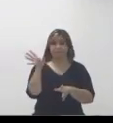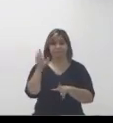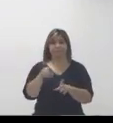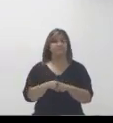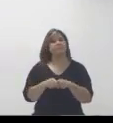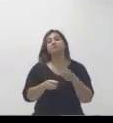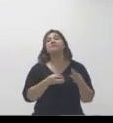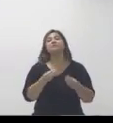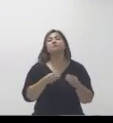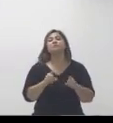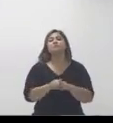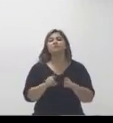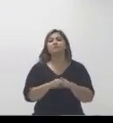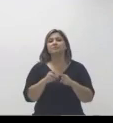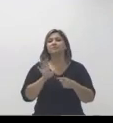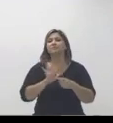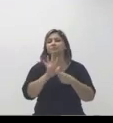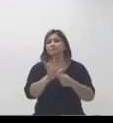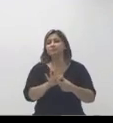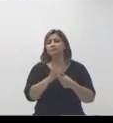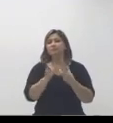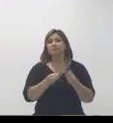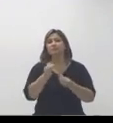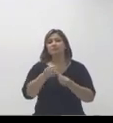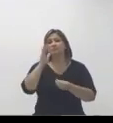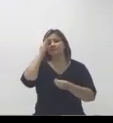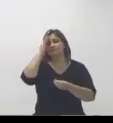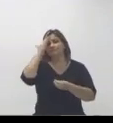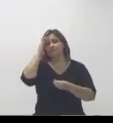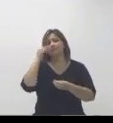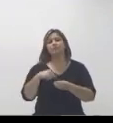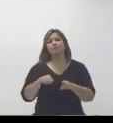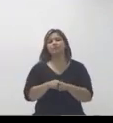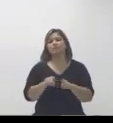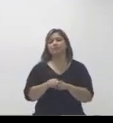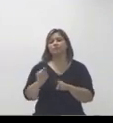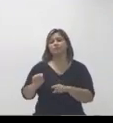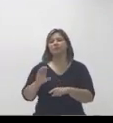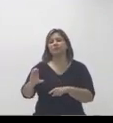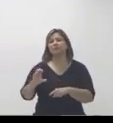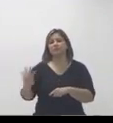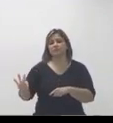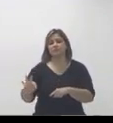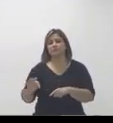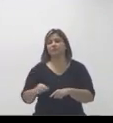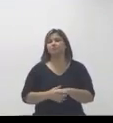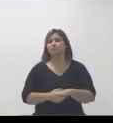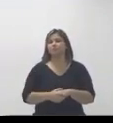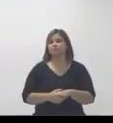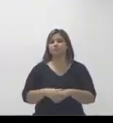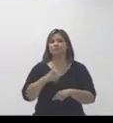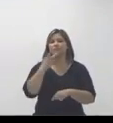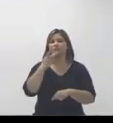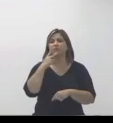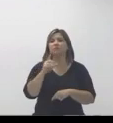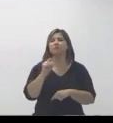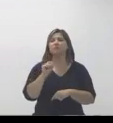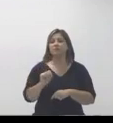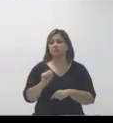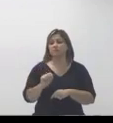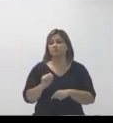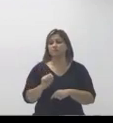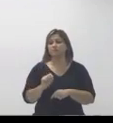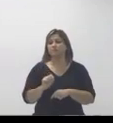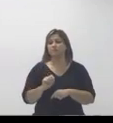perspectiva que ele se traduziam o entendimento das comunidades terapêuticas na base eu estou dizendo isso para dizer que